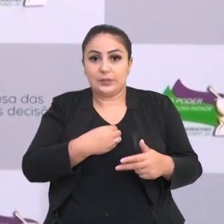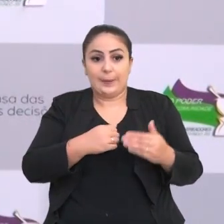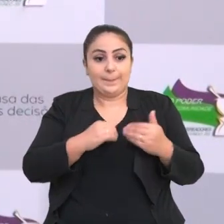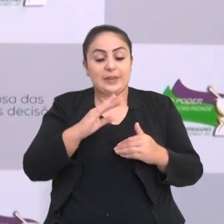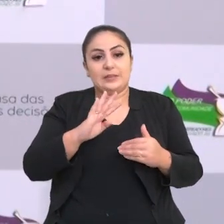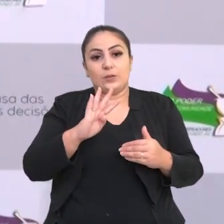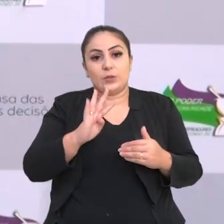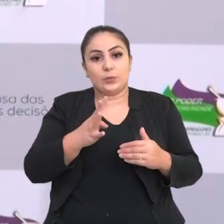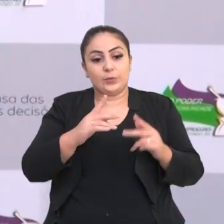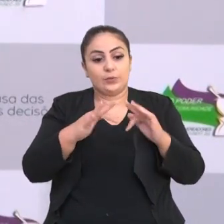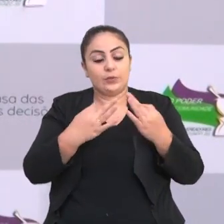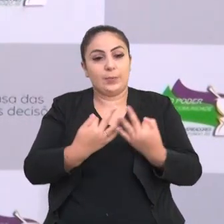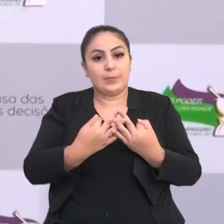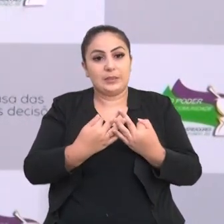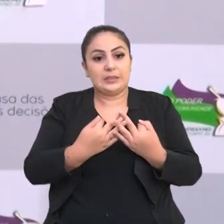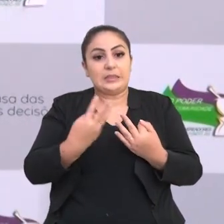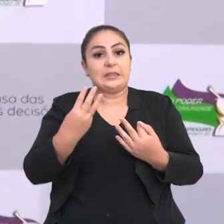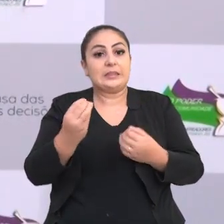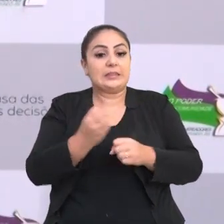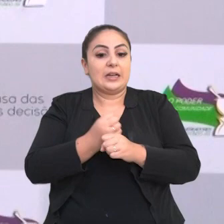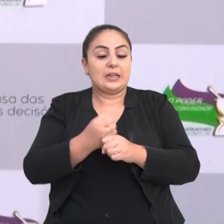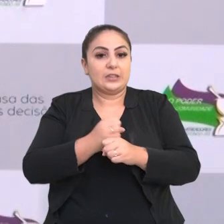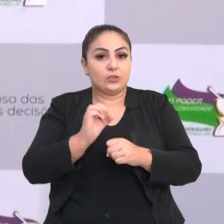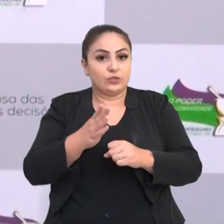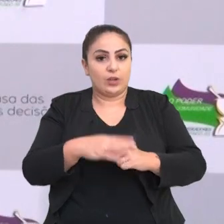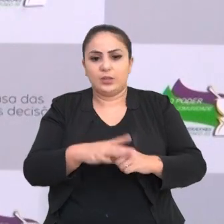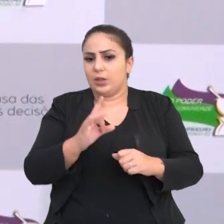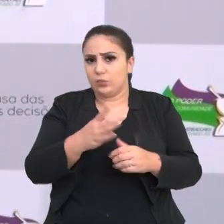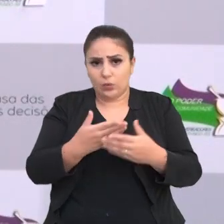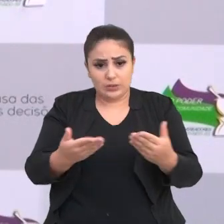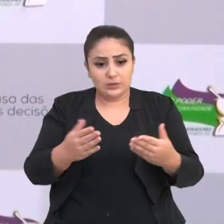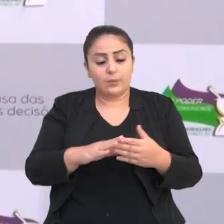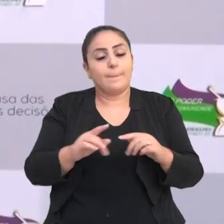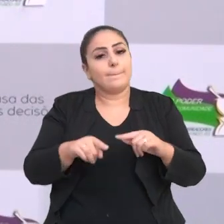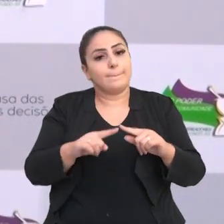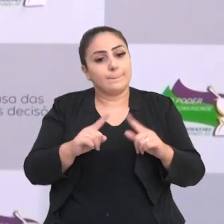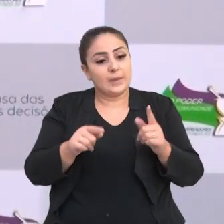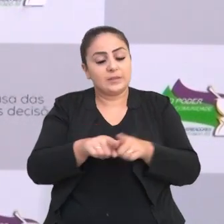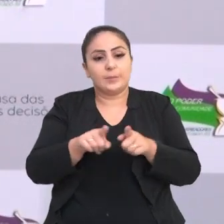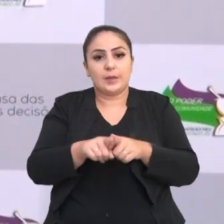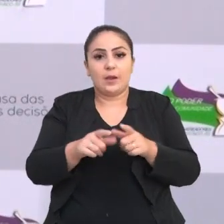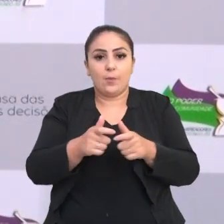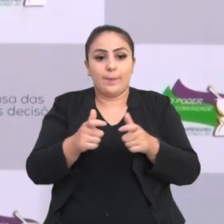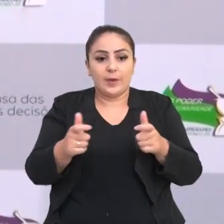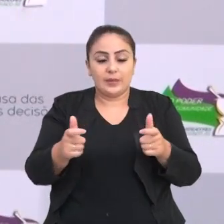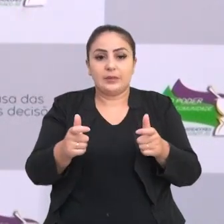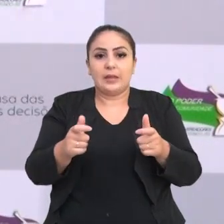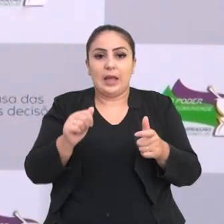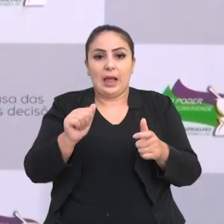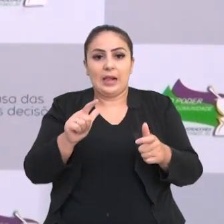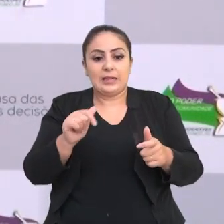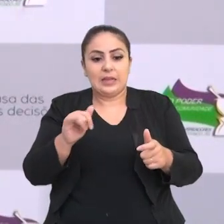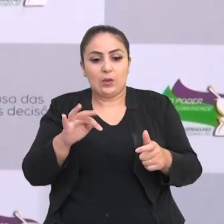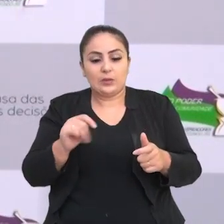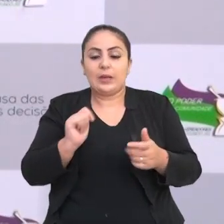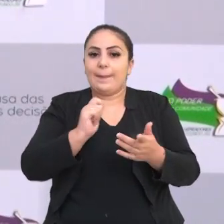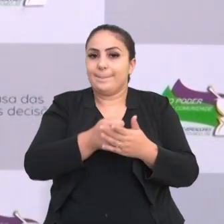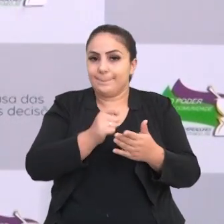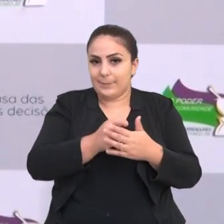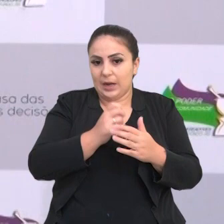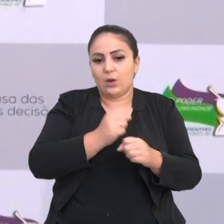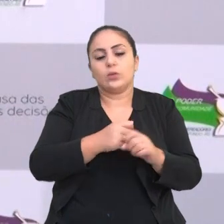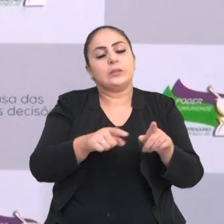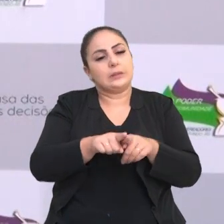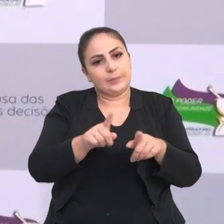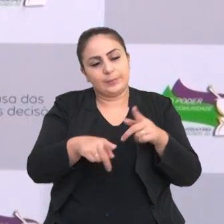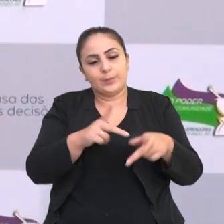de mais de 4 mil famílias durante 30 anos, e não só isso, como aumenta a alíquota também para o poder público, quem paga